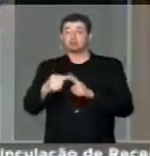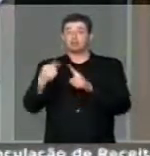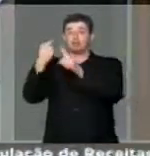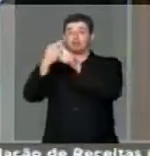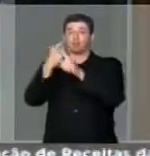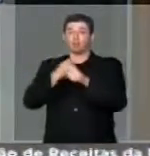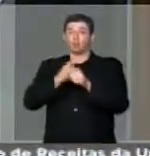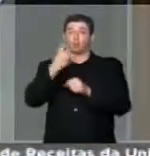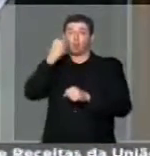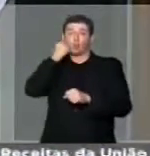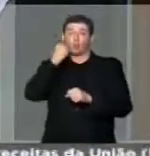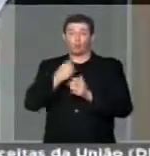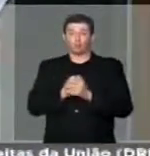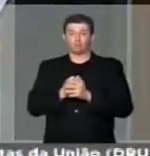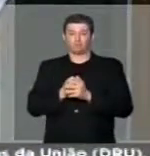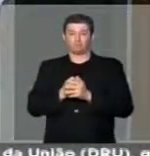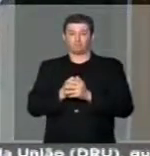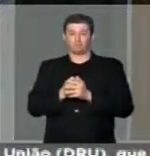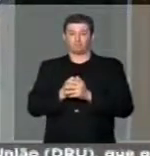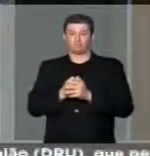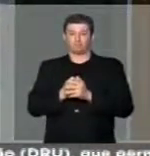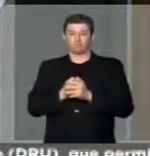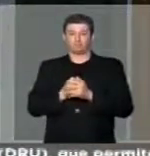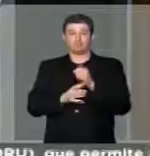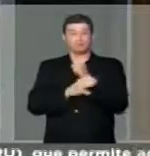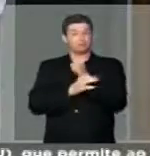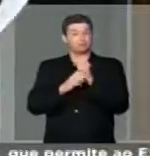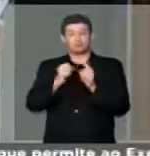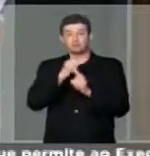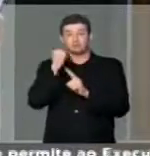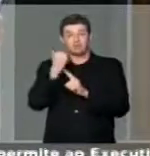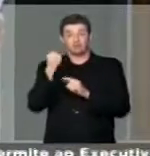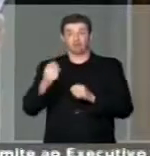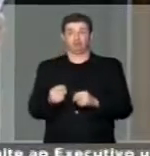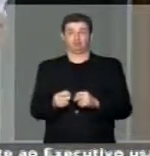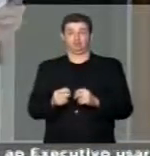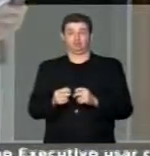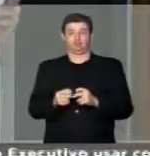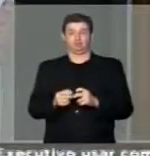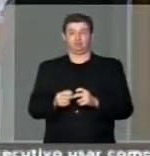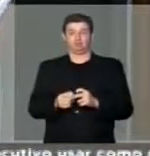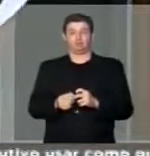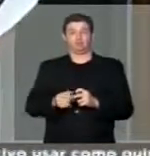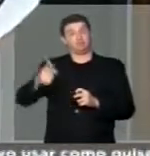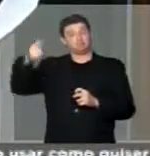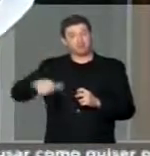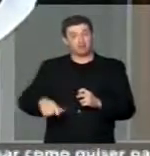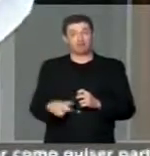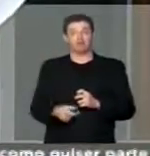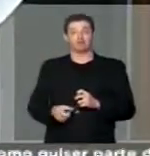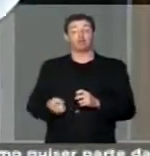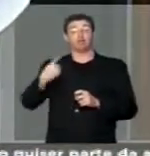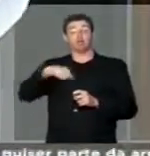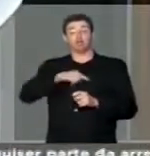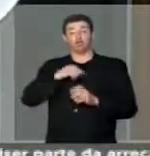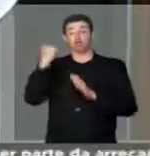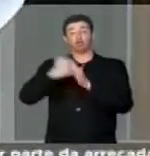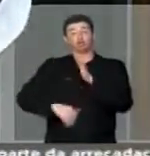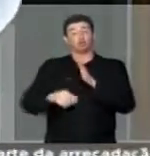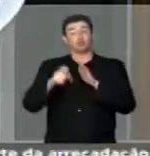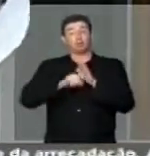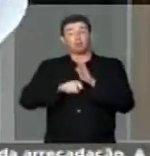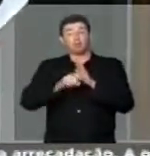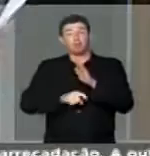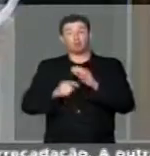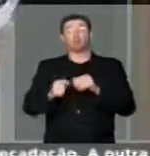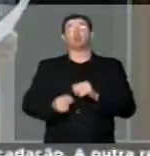reais. Esse é o superávit da Seguridade Social. E mais, nós isentamos de impostos a